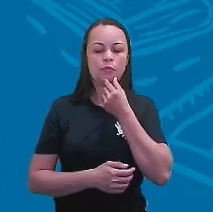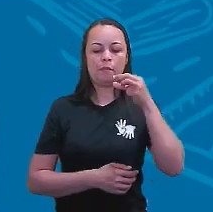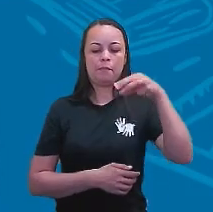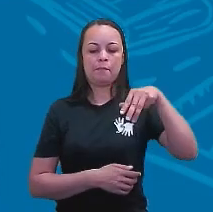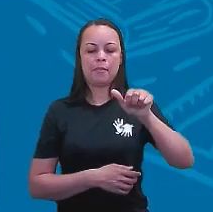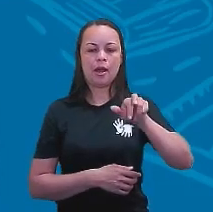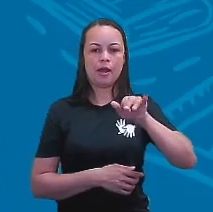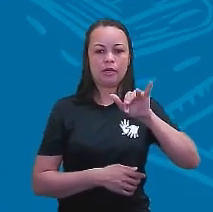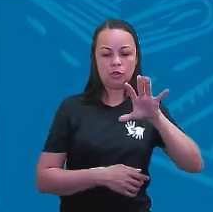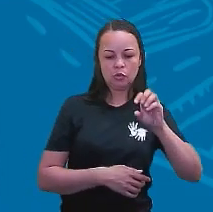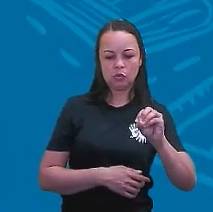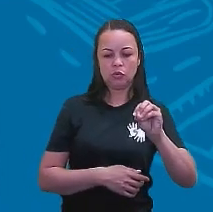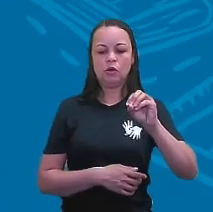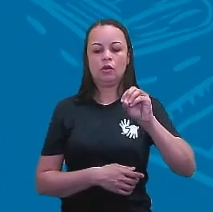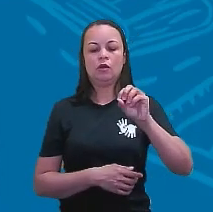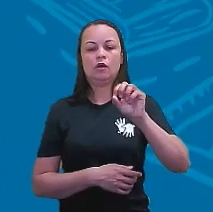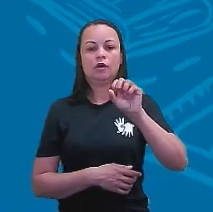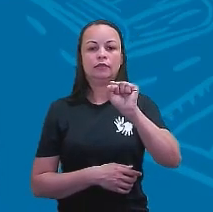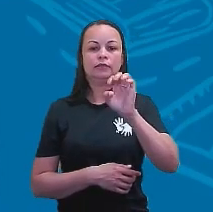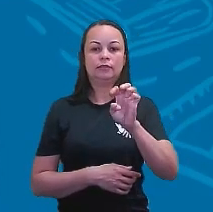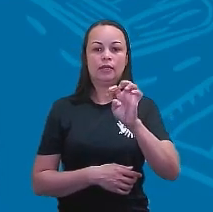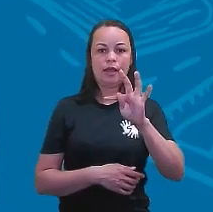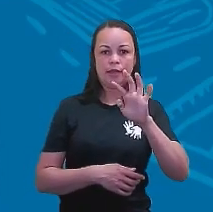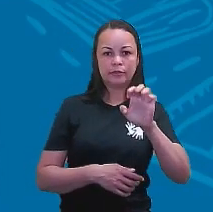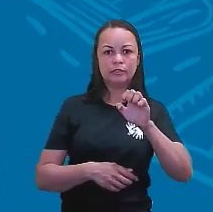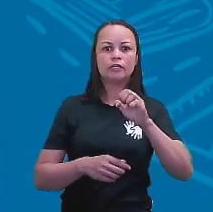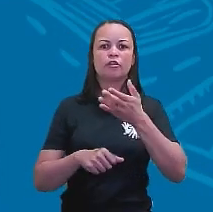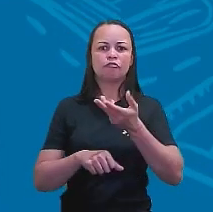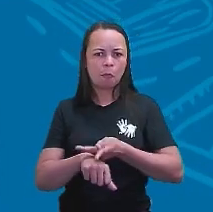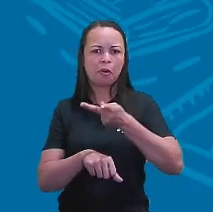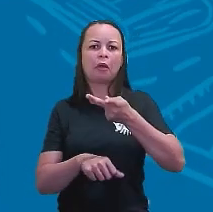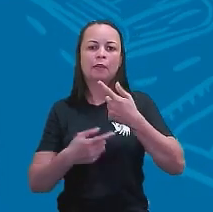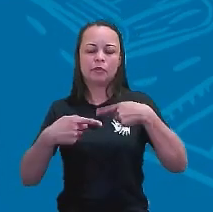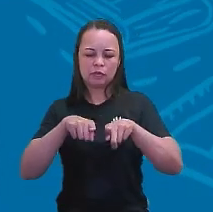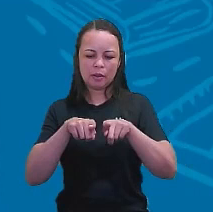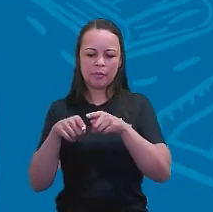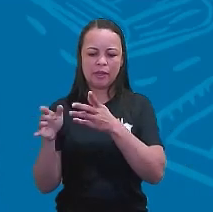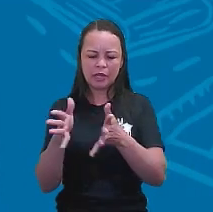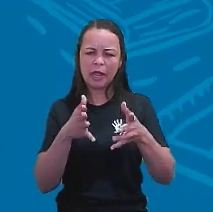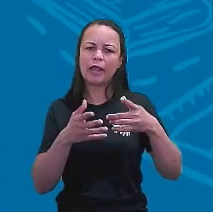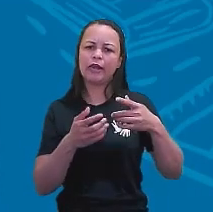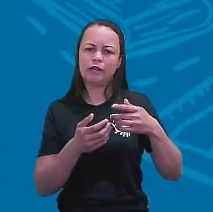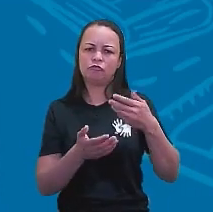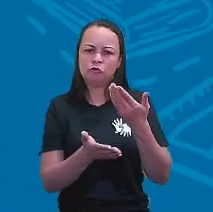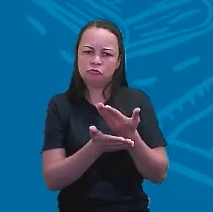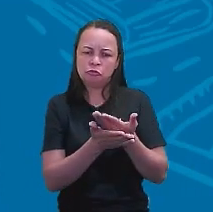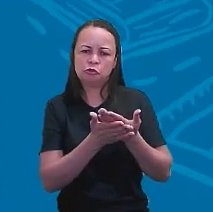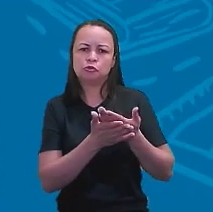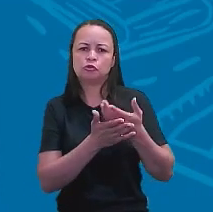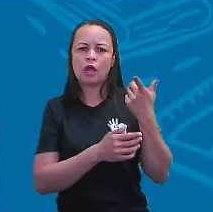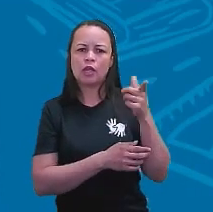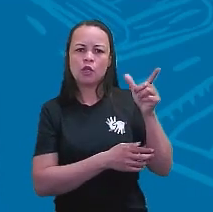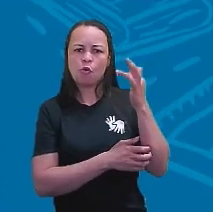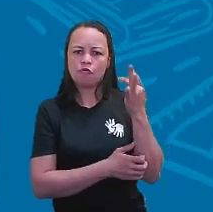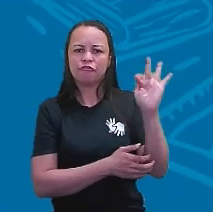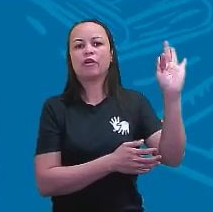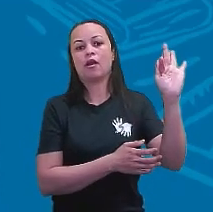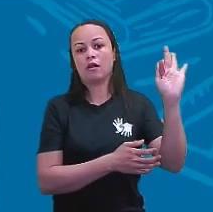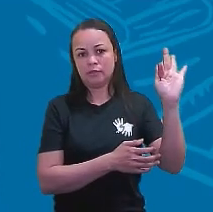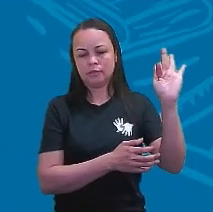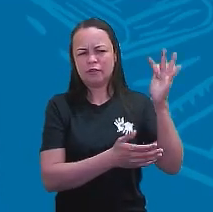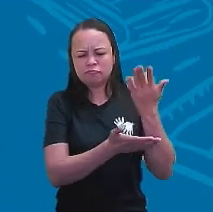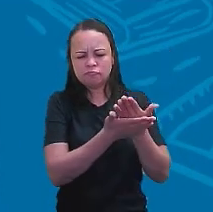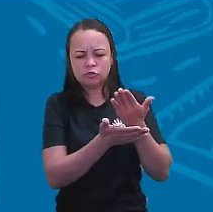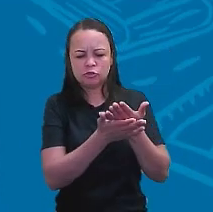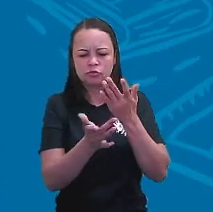França e aí ele foi como bolsista, gente, da Alliance Française. Eu acredito que a pronúncia seja assim,